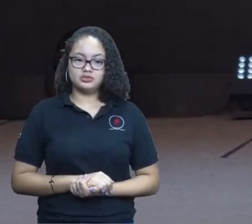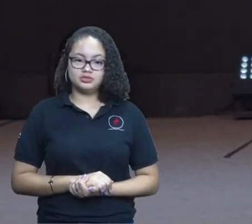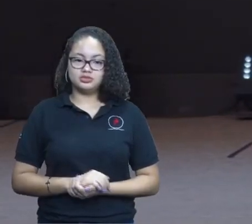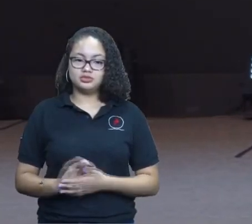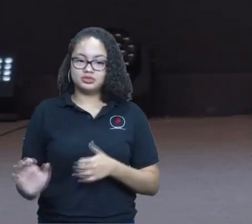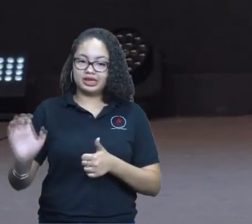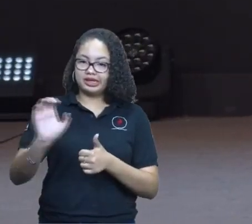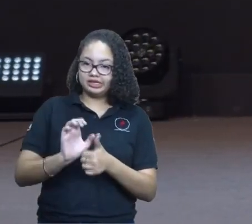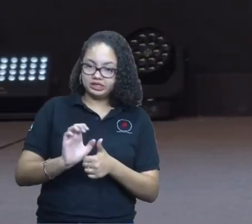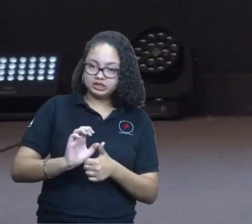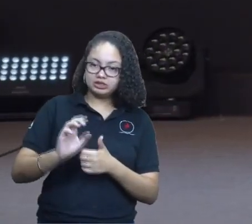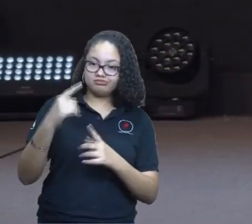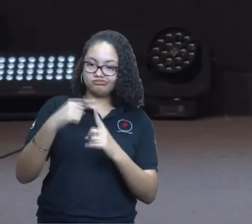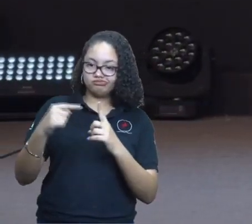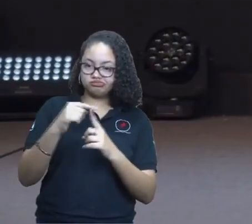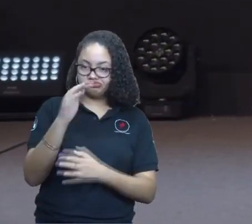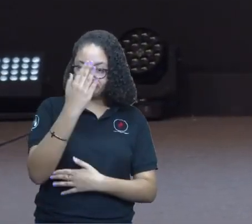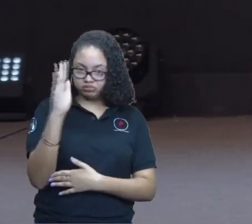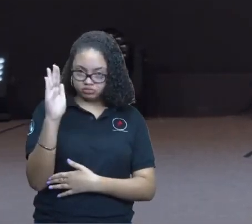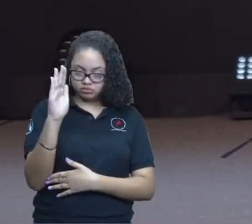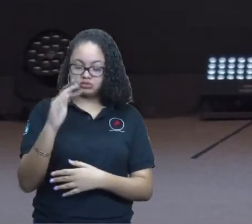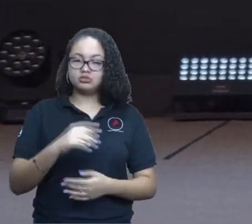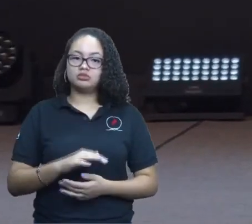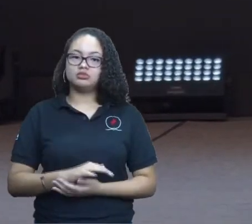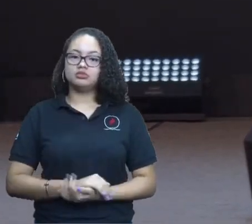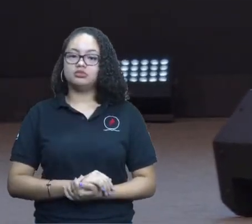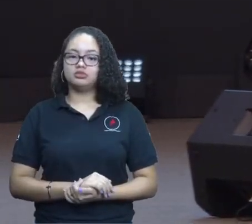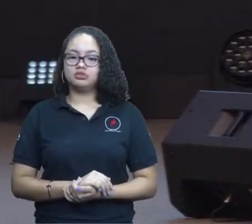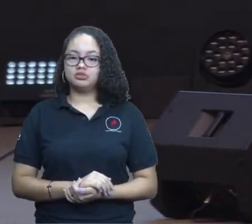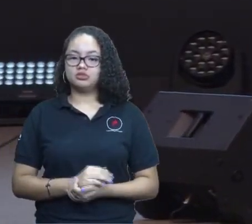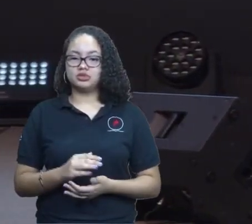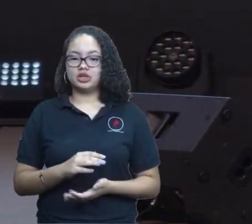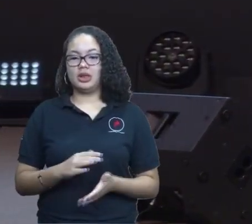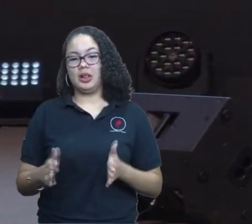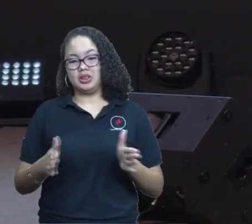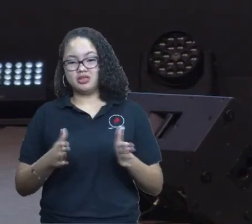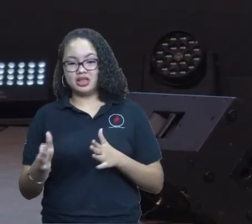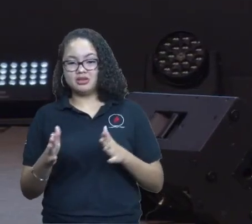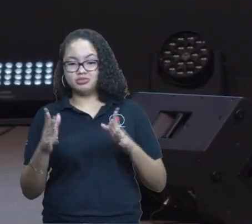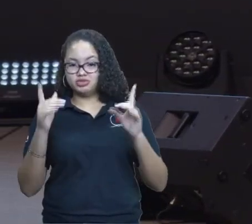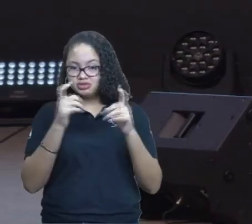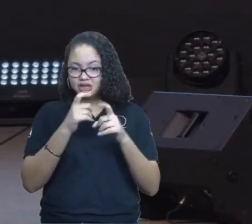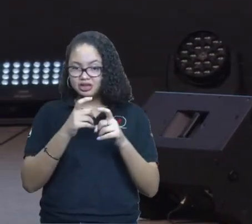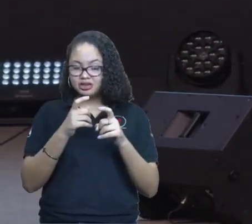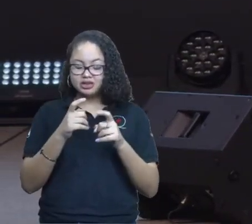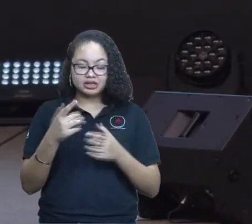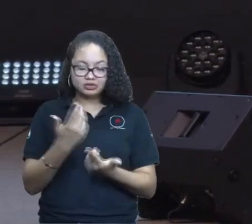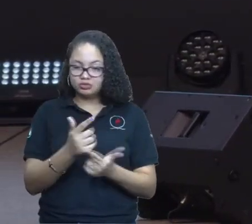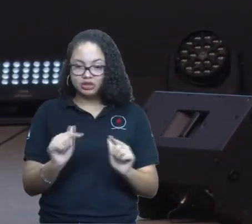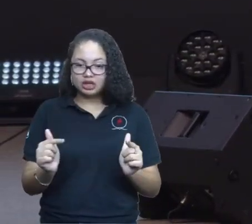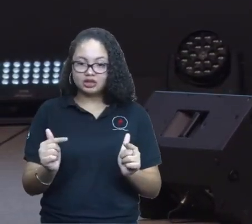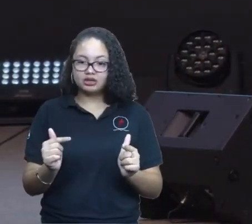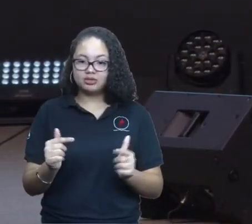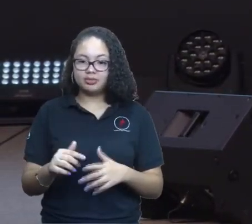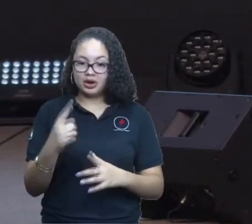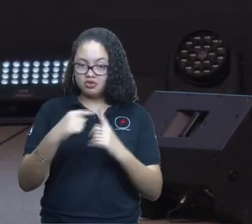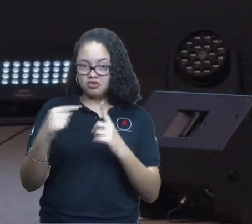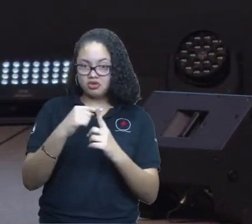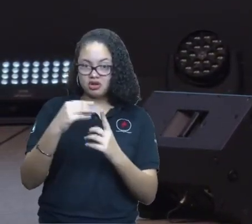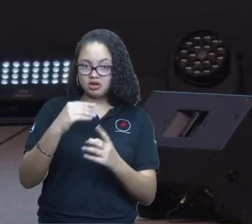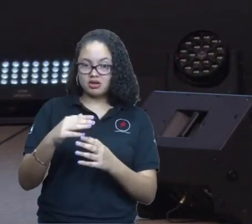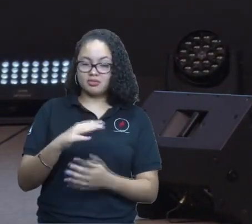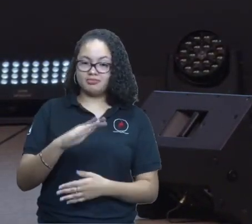cortou pegou um pedaço de madeira você percebeu que ele não teve dificuldade nenhuma para encontrar a maneira